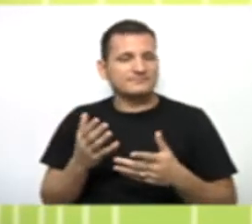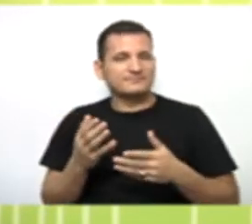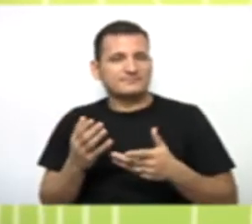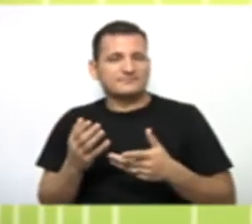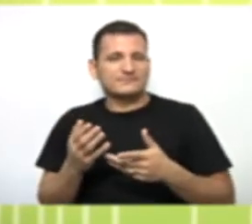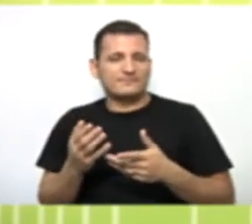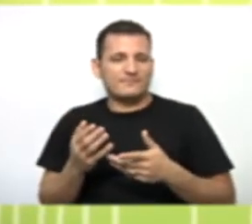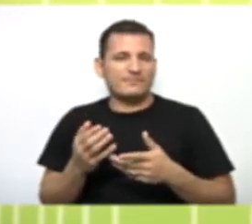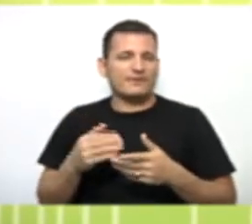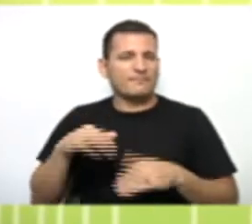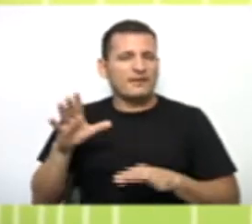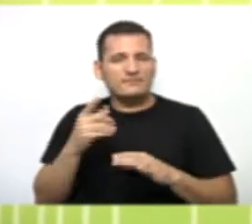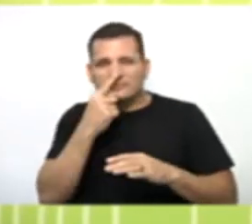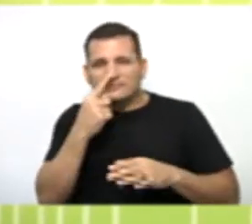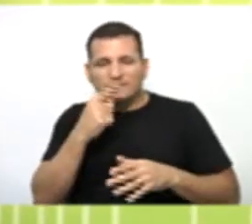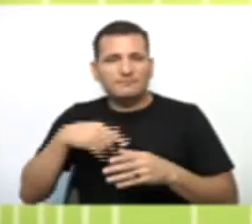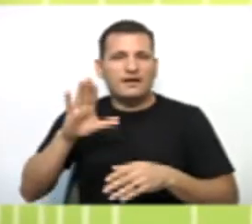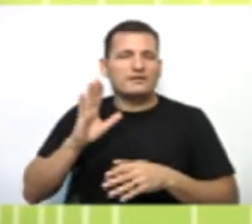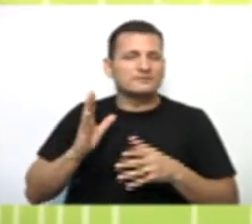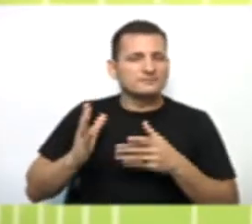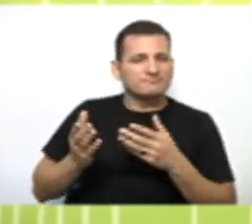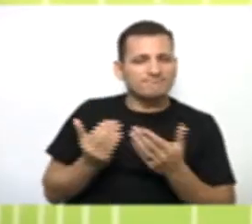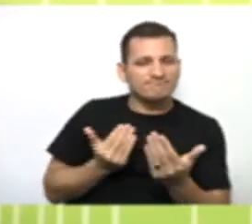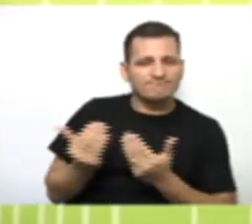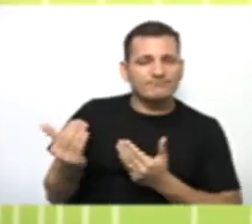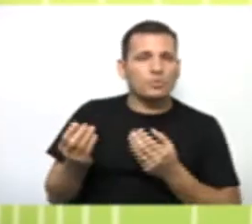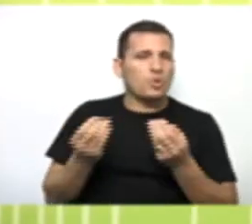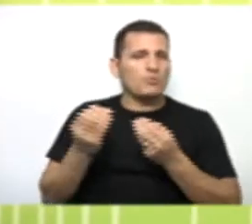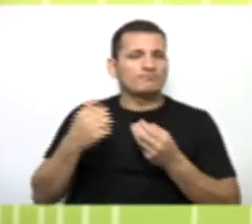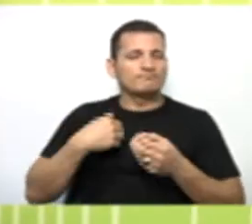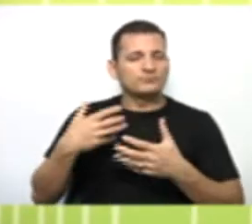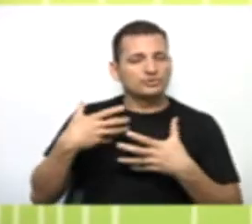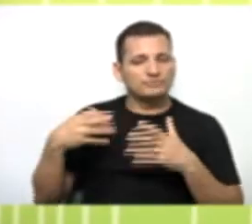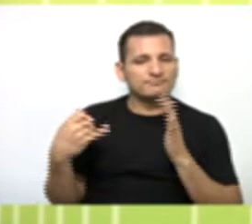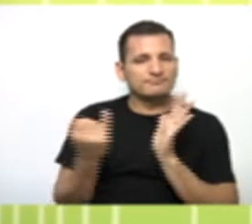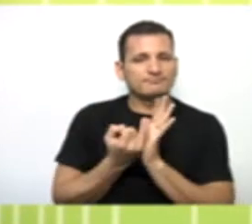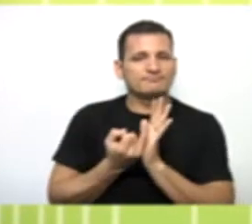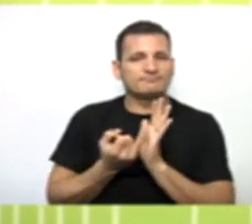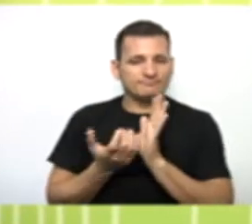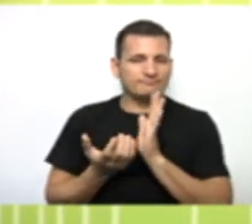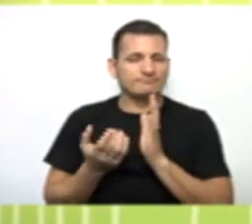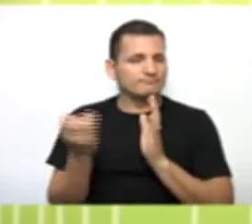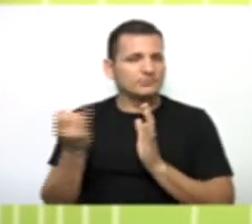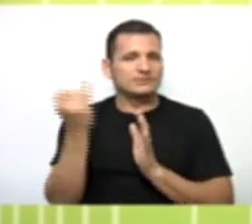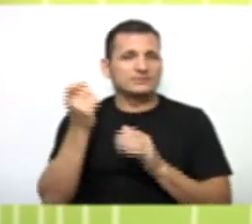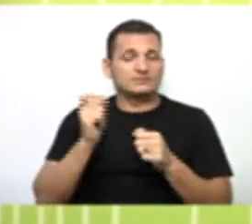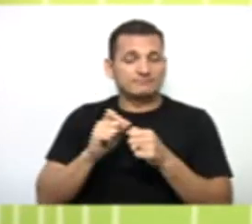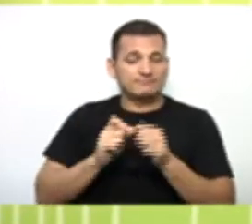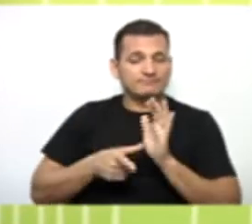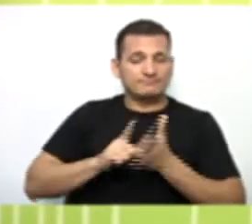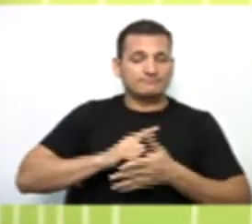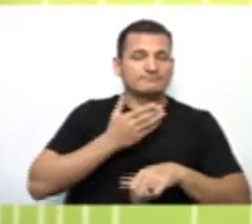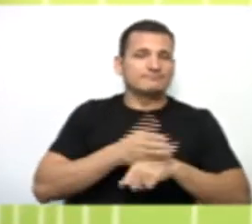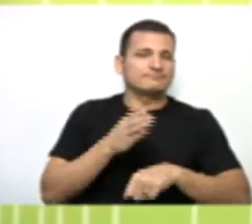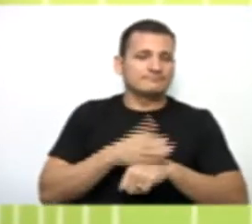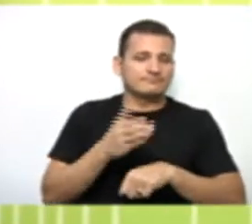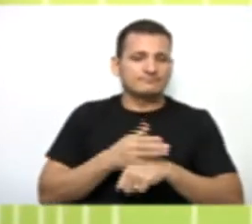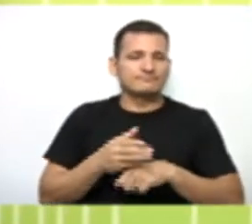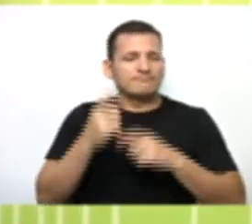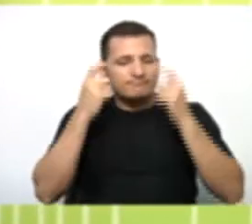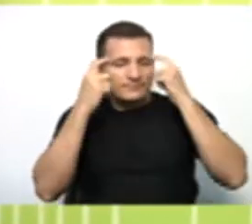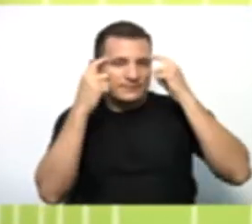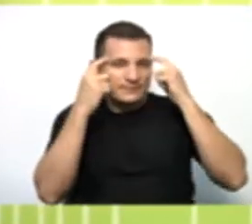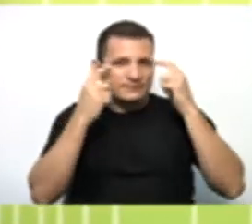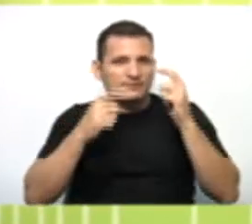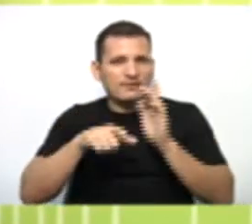pouco mais de intimidade, de parceria, como é que eu devo me comportar? Isso é importantíssimo se fazer antes, não é? Meditar antes,